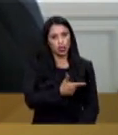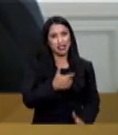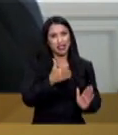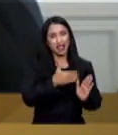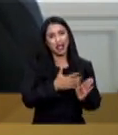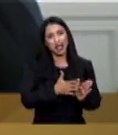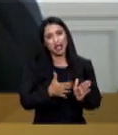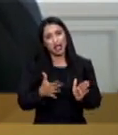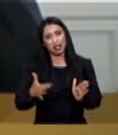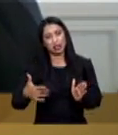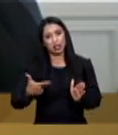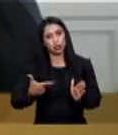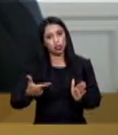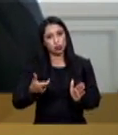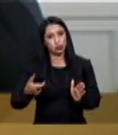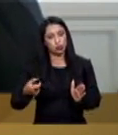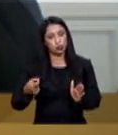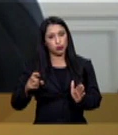2005,